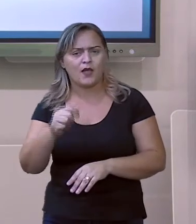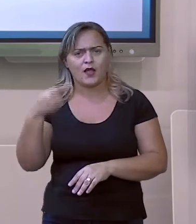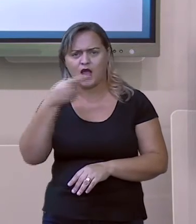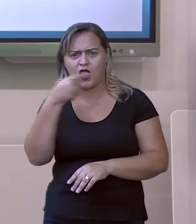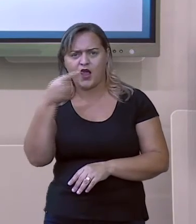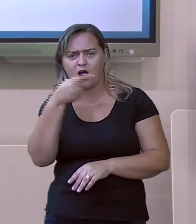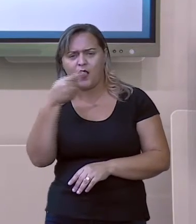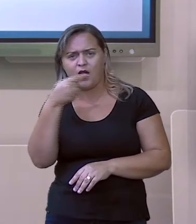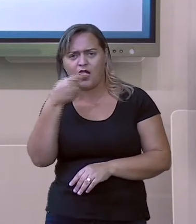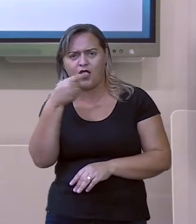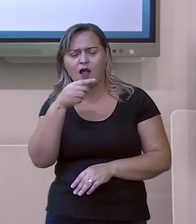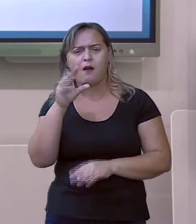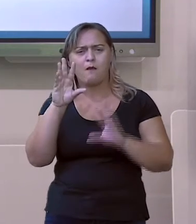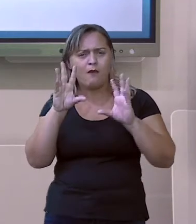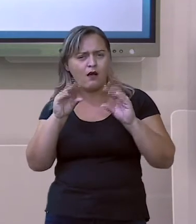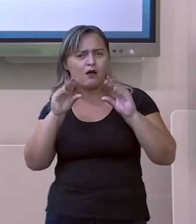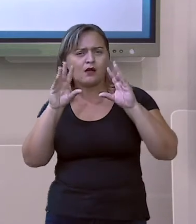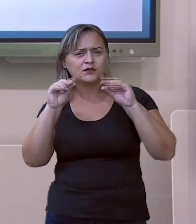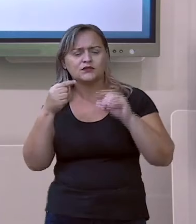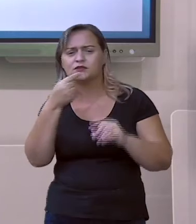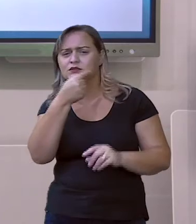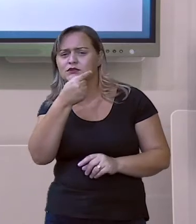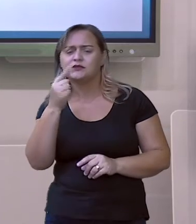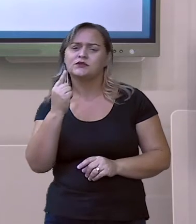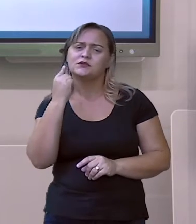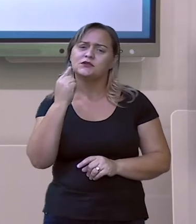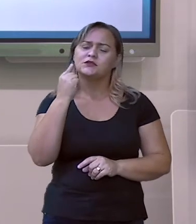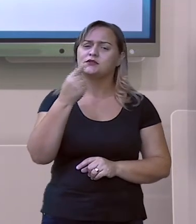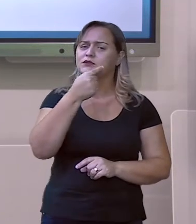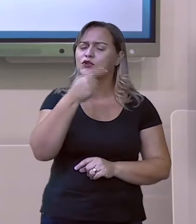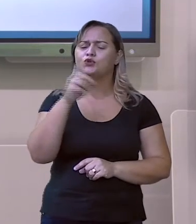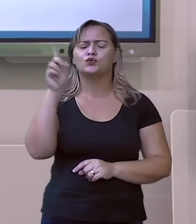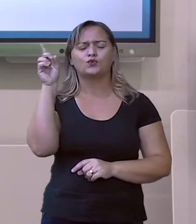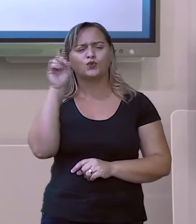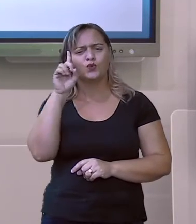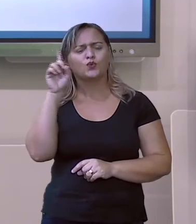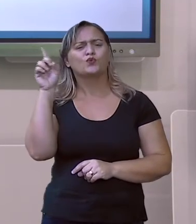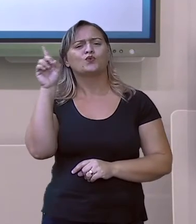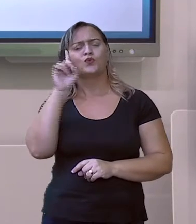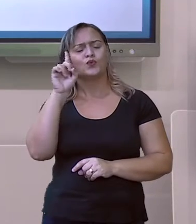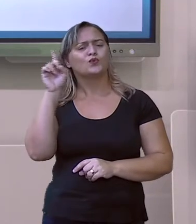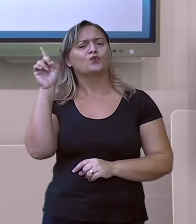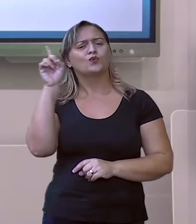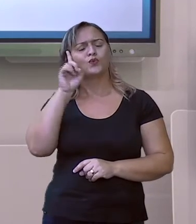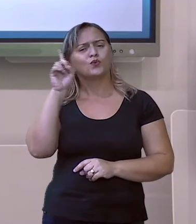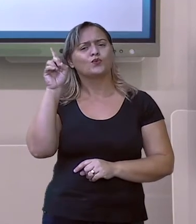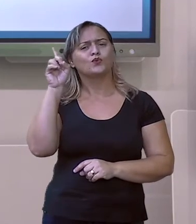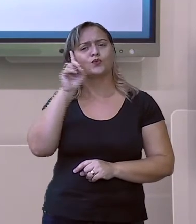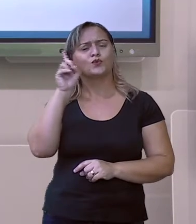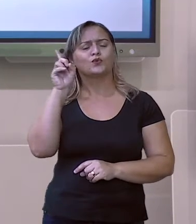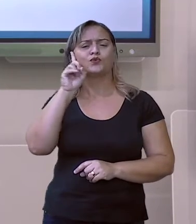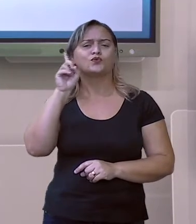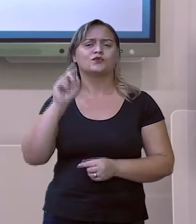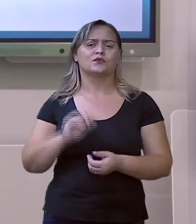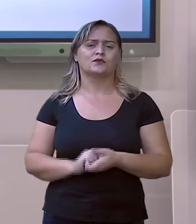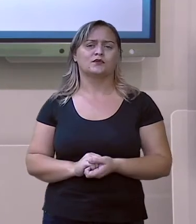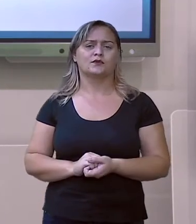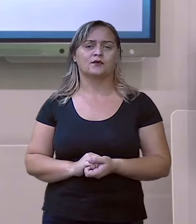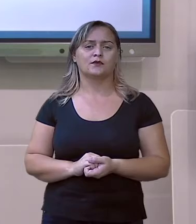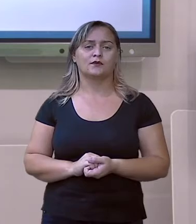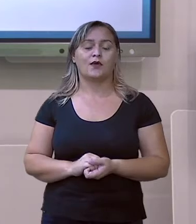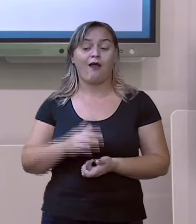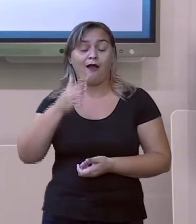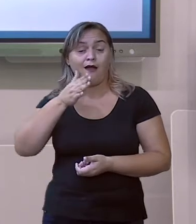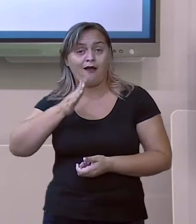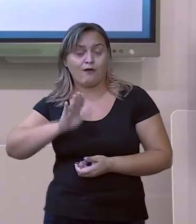da gengiva, na bochecha, na língua do bebê todos os dias, para que ele aprenda a movimentar a boca,